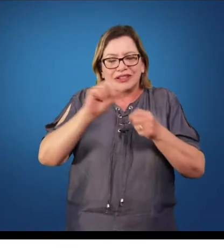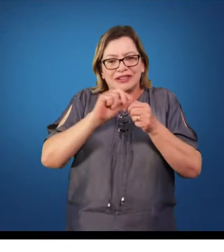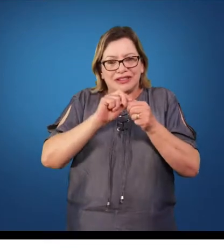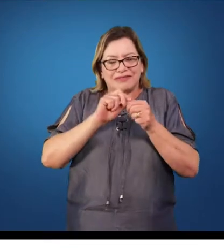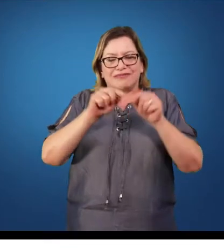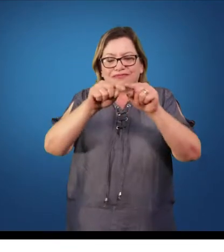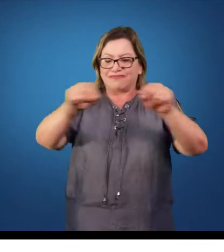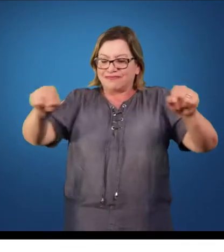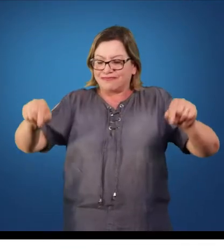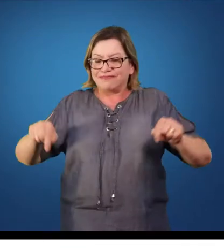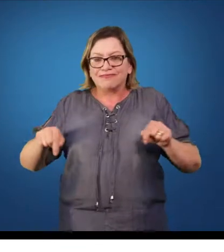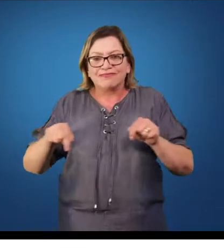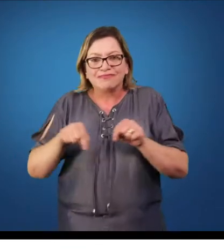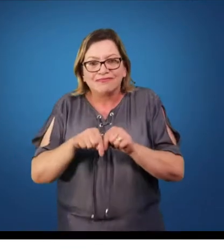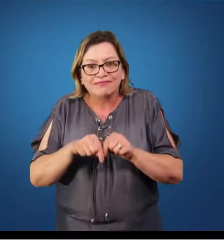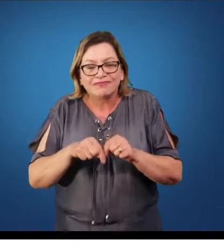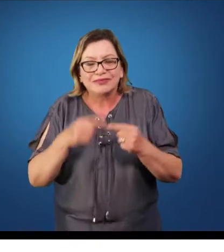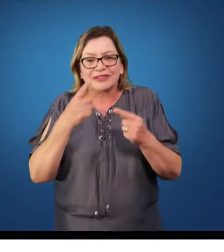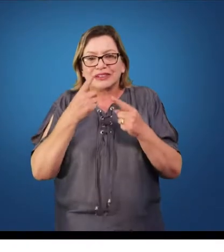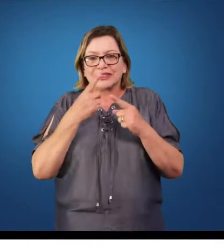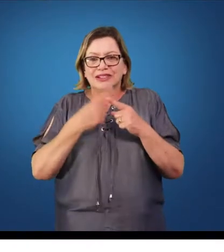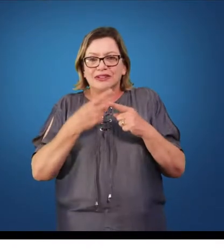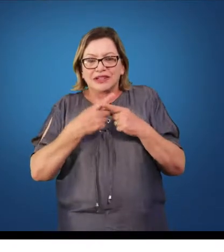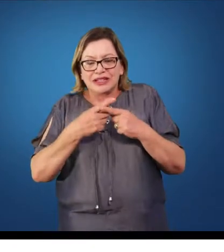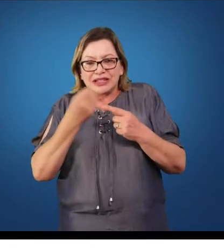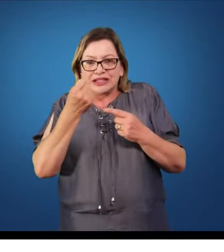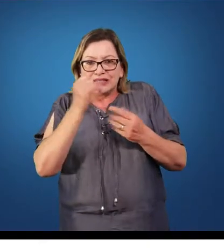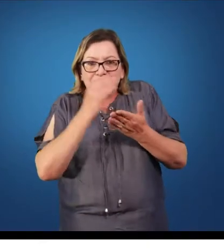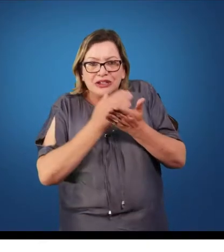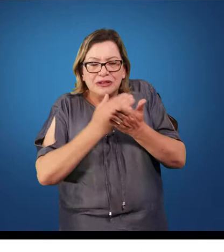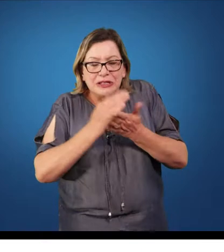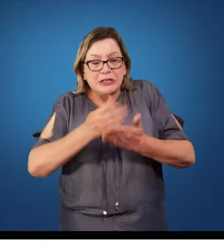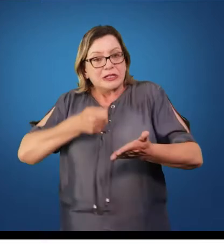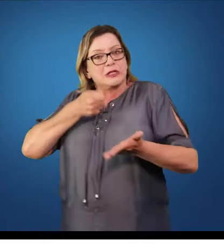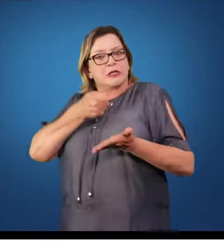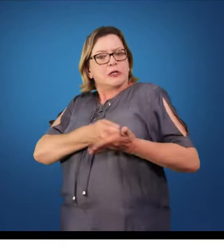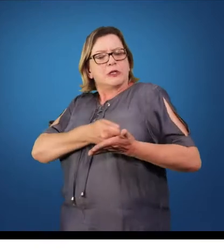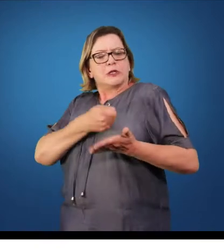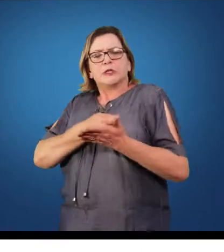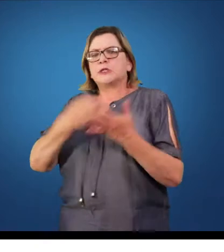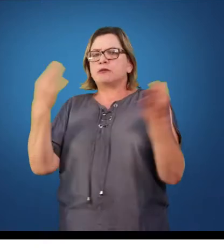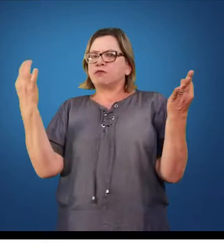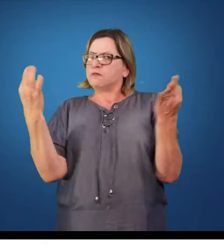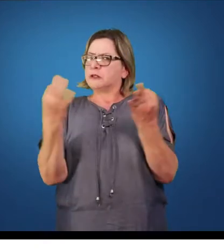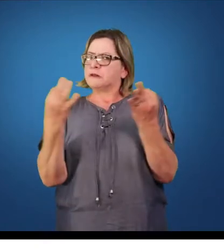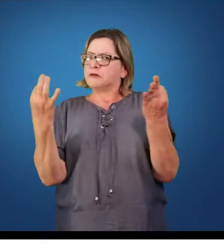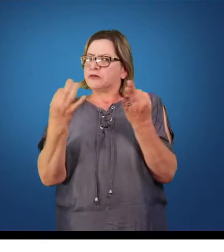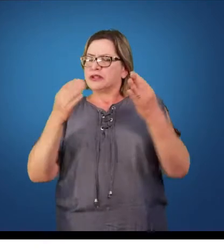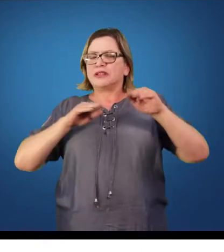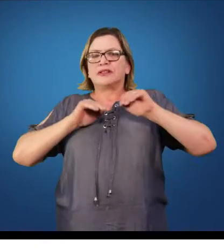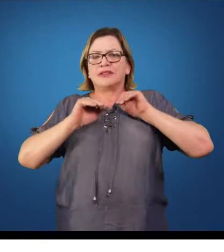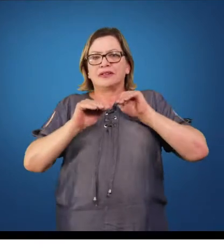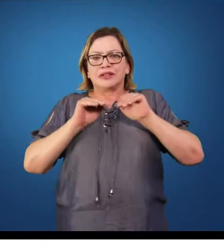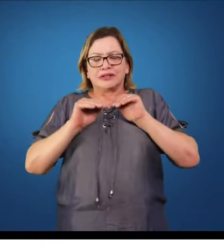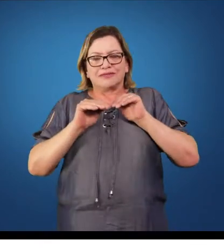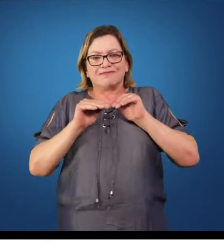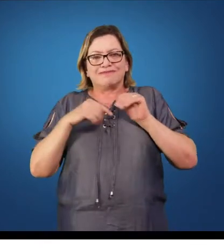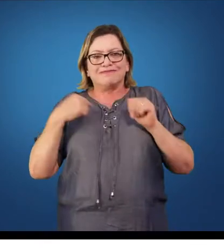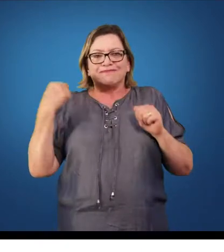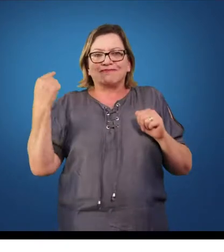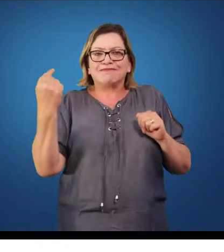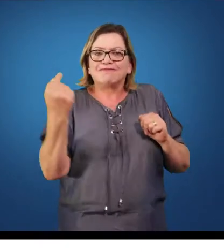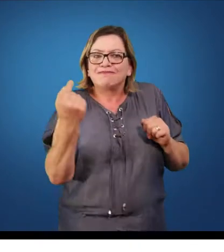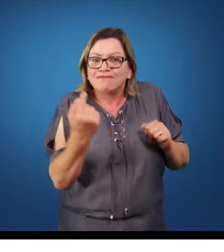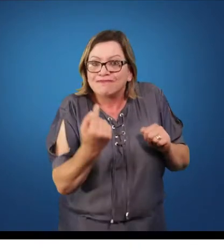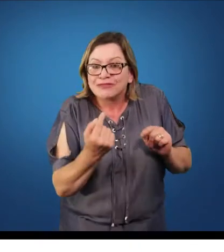quadra. Por que que é isso? Porque se nós começarmos a exigir perfeição do movimento, nós cairemos